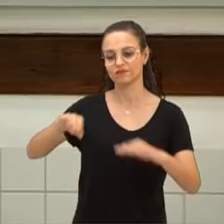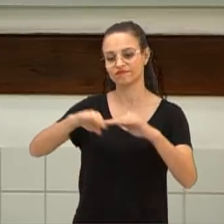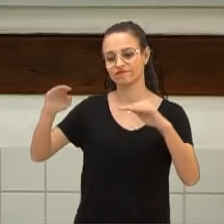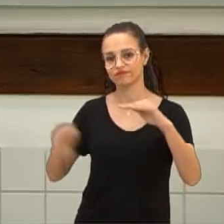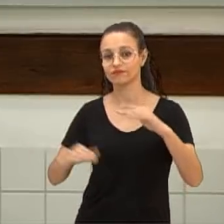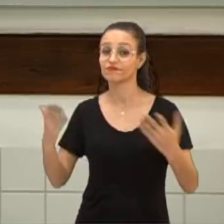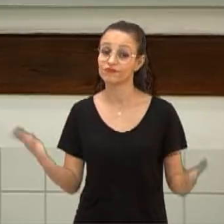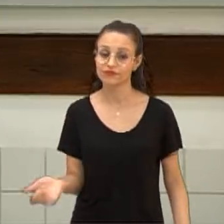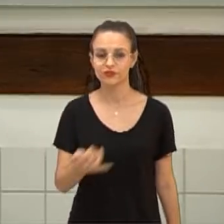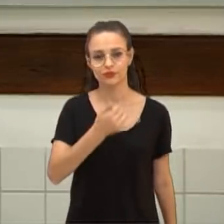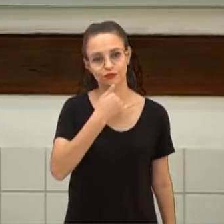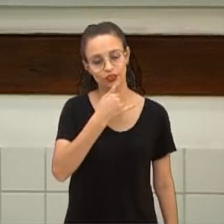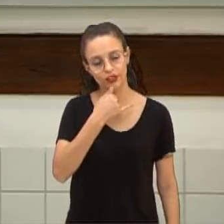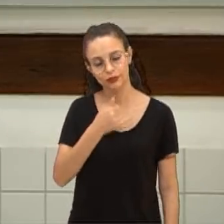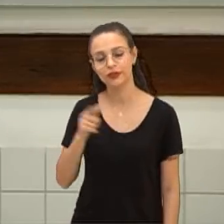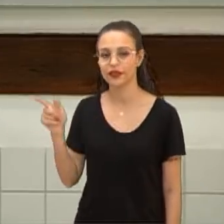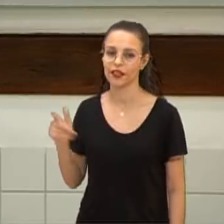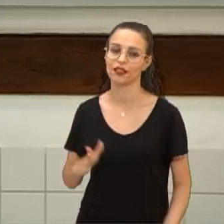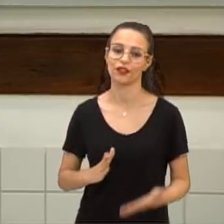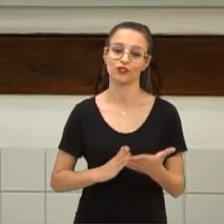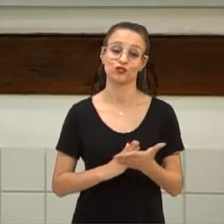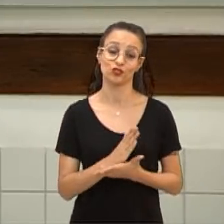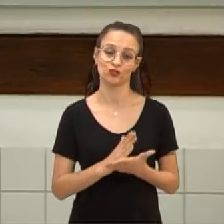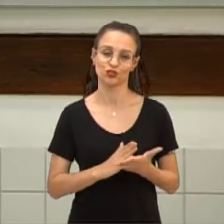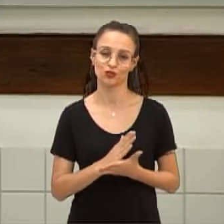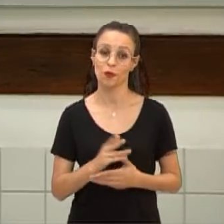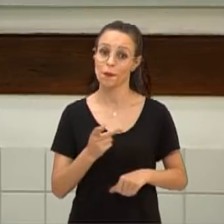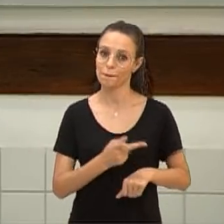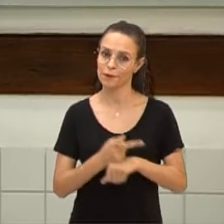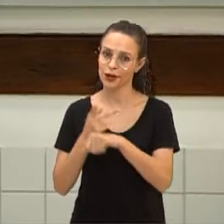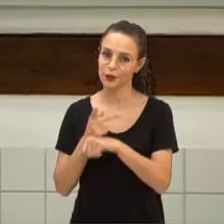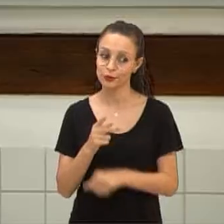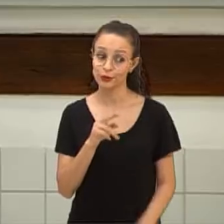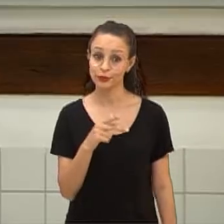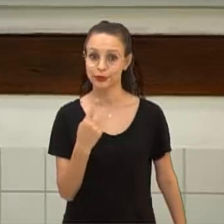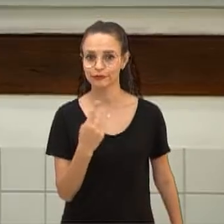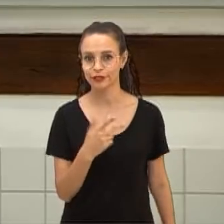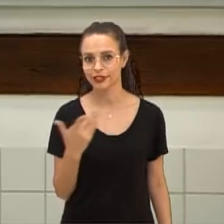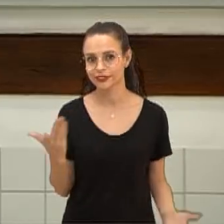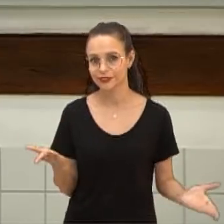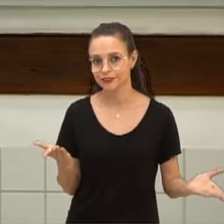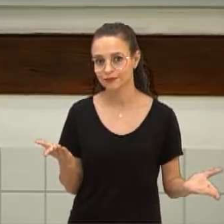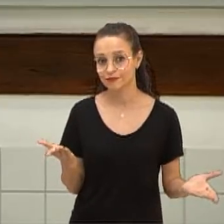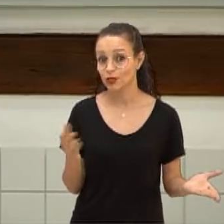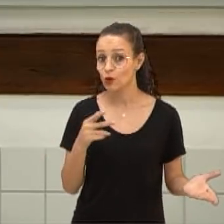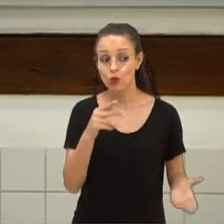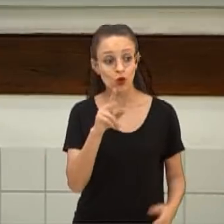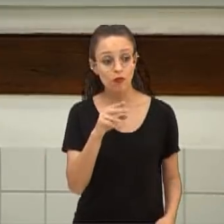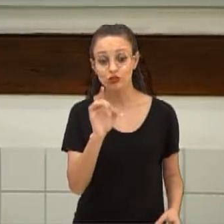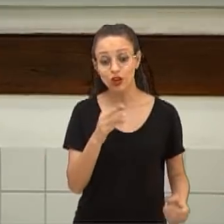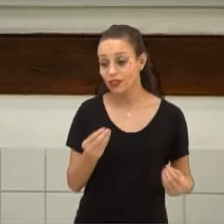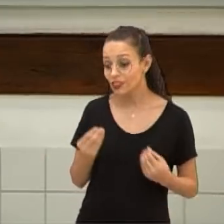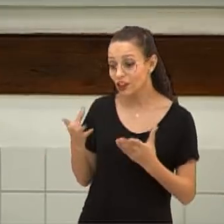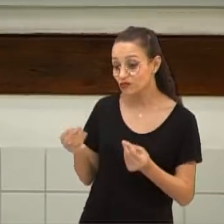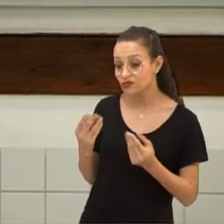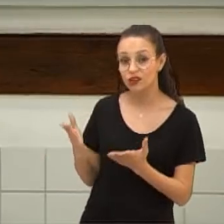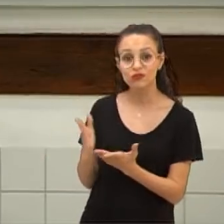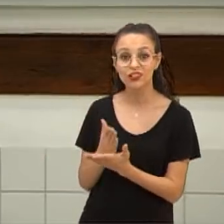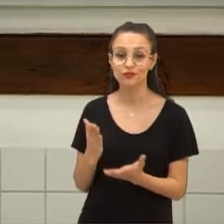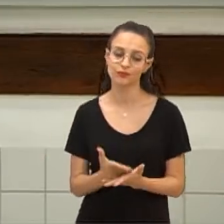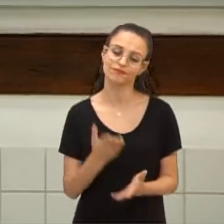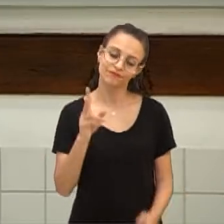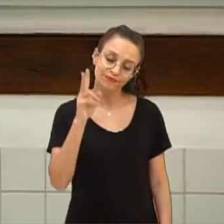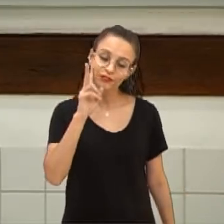ela infelizmente teve que dividir o prêmio dela com o irmão. O irmão só ofereceu os livros. É uma